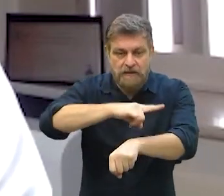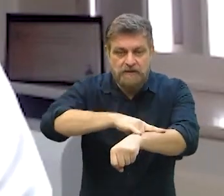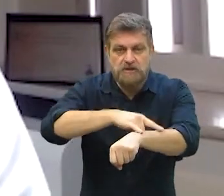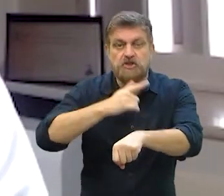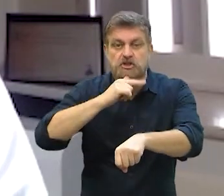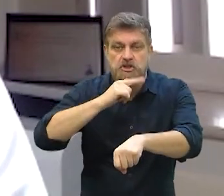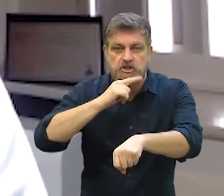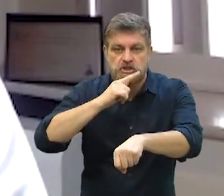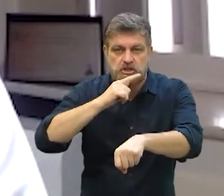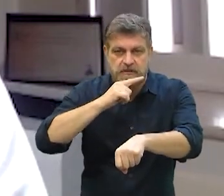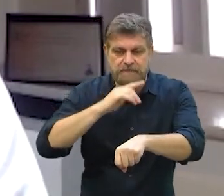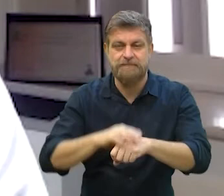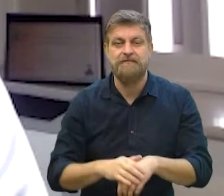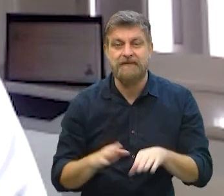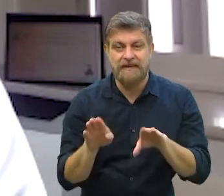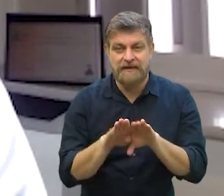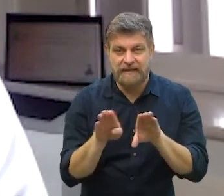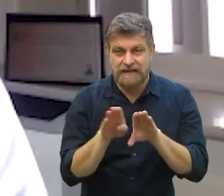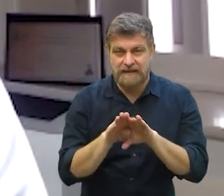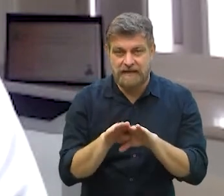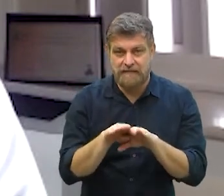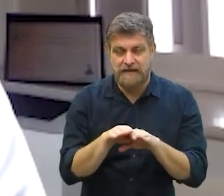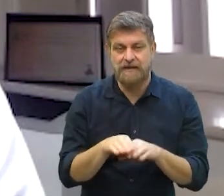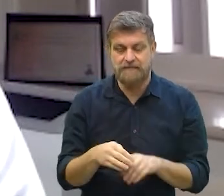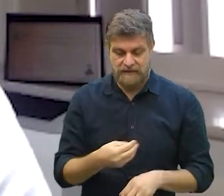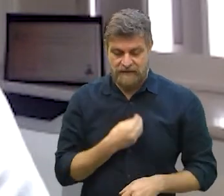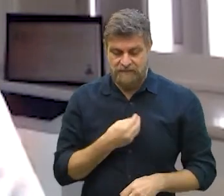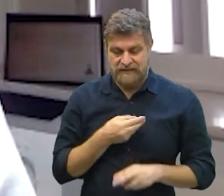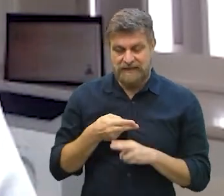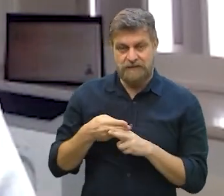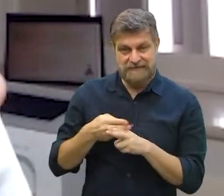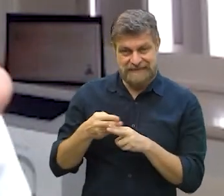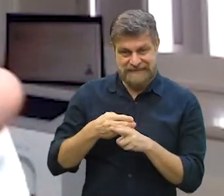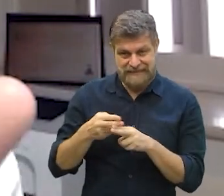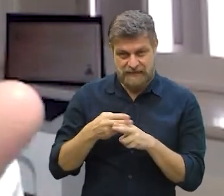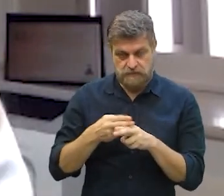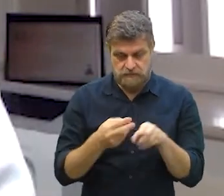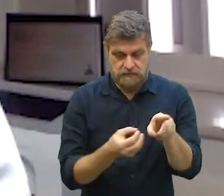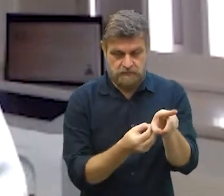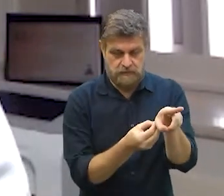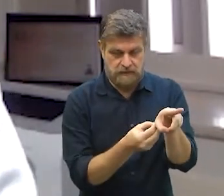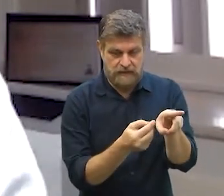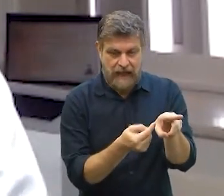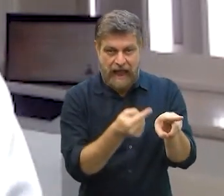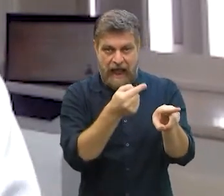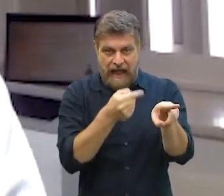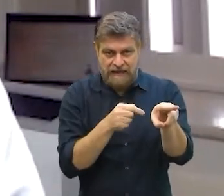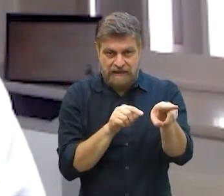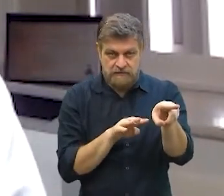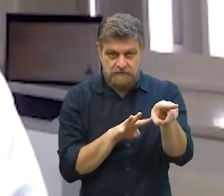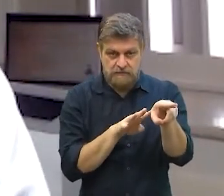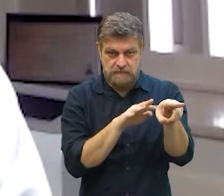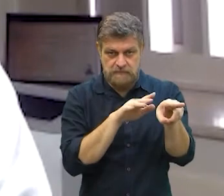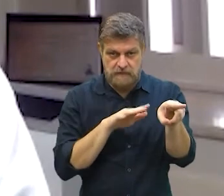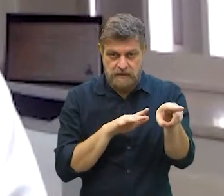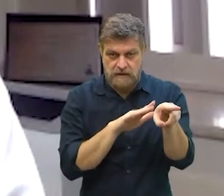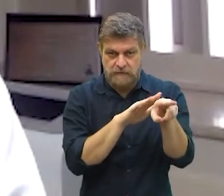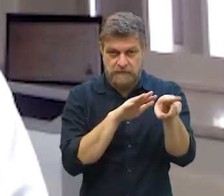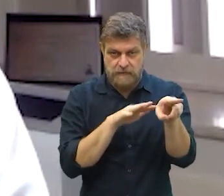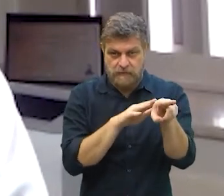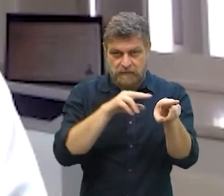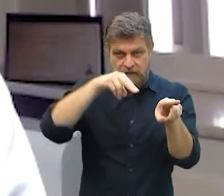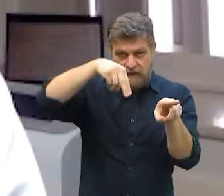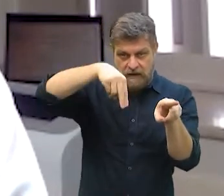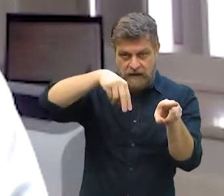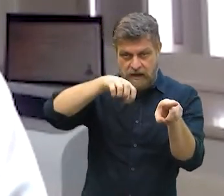controle urinário, e também na parte sexual, porque atrás da próstata passam nervos que são muito importantes